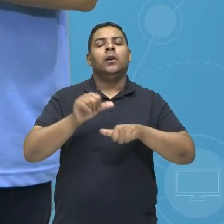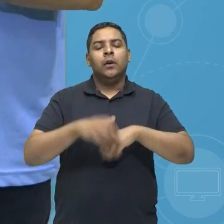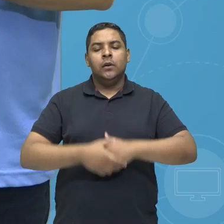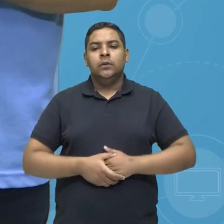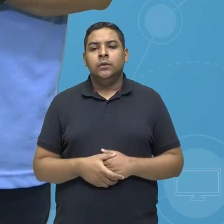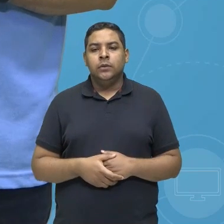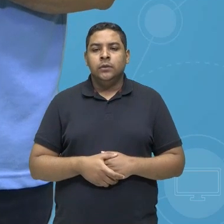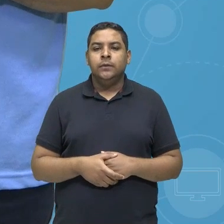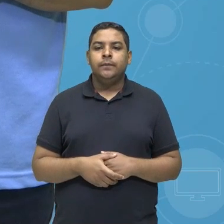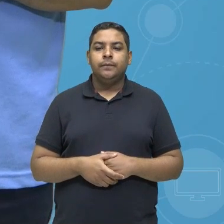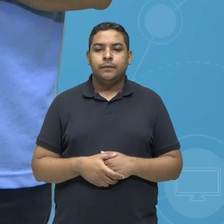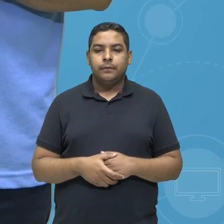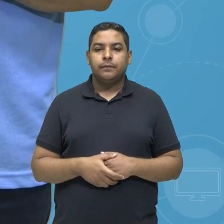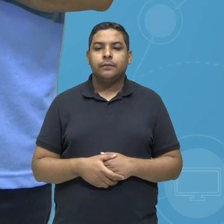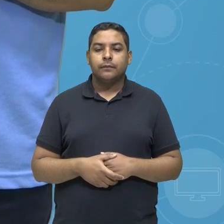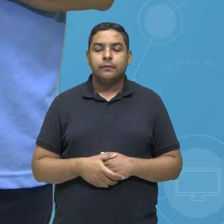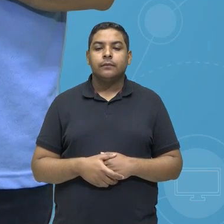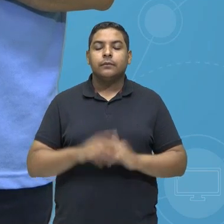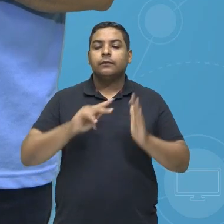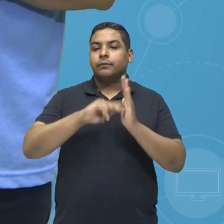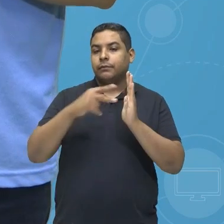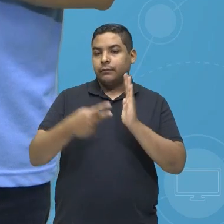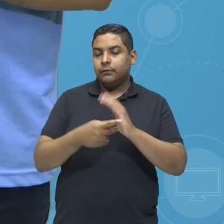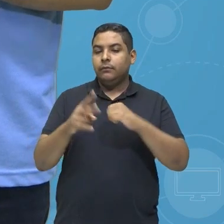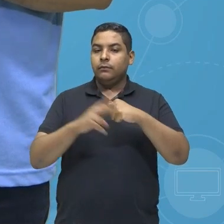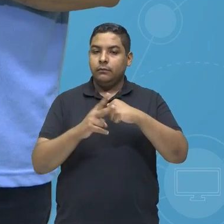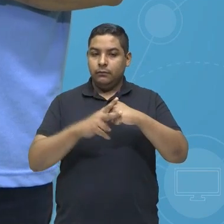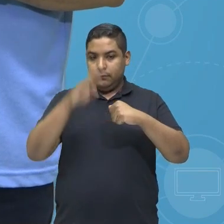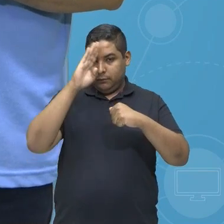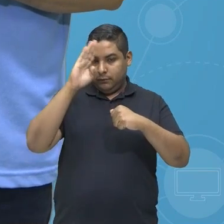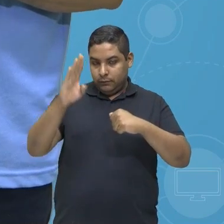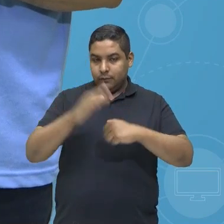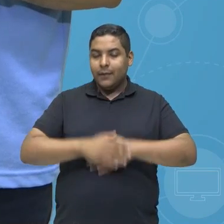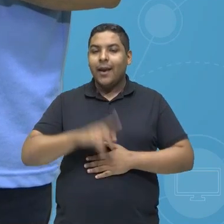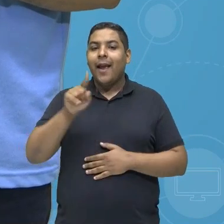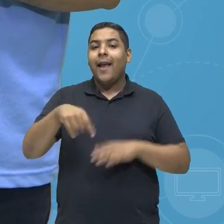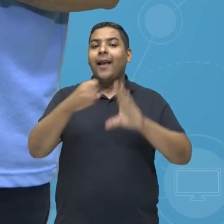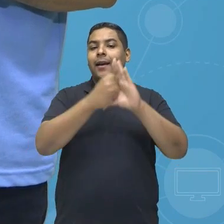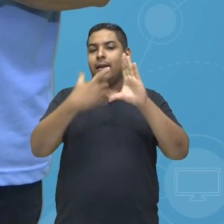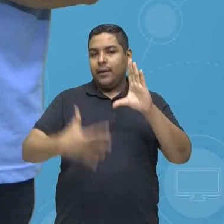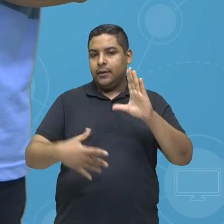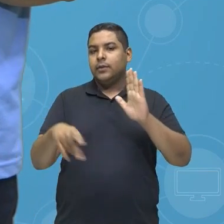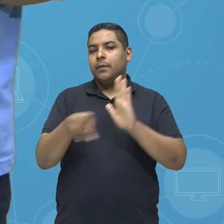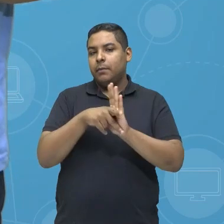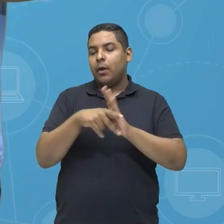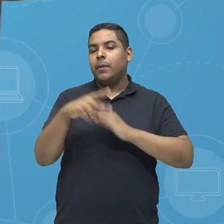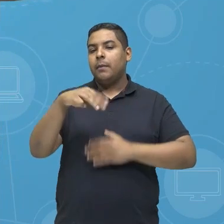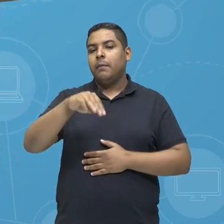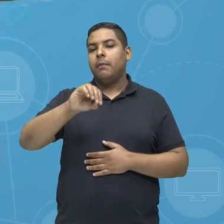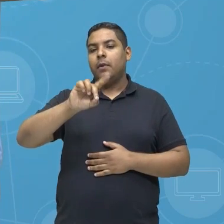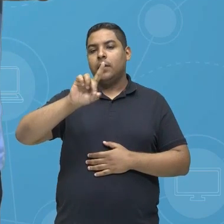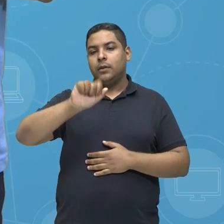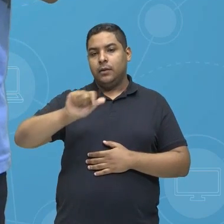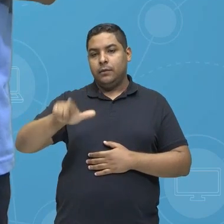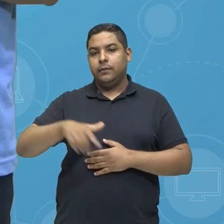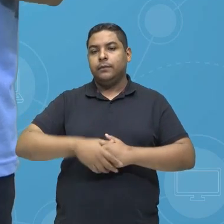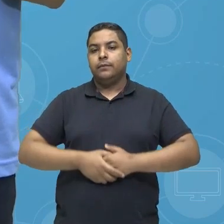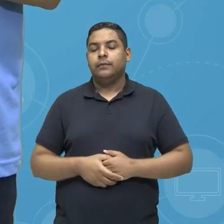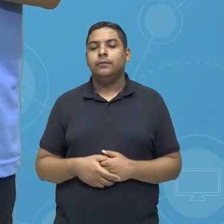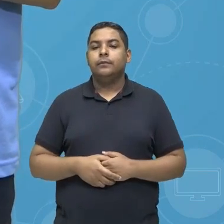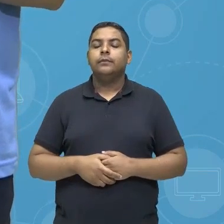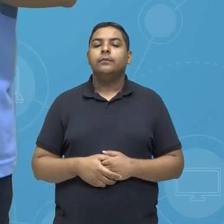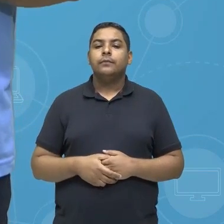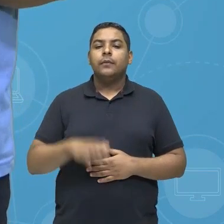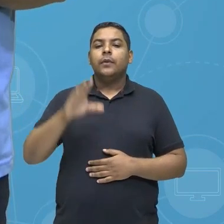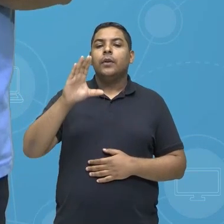o significado do verbo principal, tá certo? Então essas são as características dos verbos modais. Vamos ver agora o could,